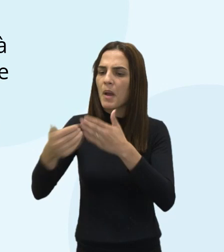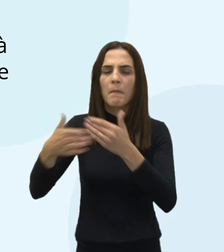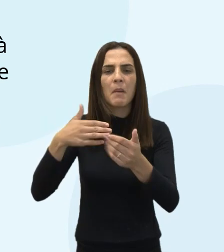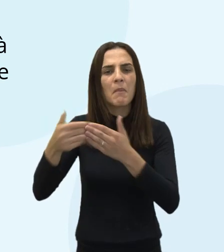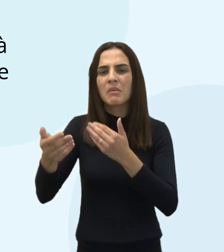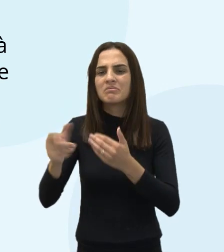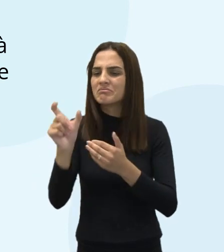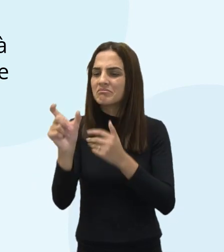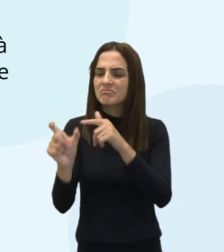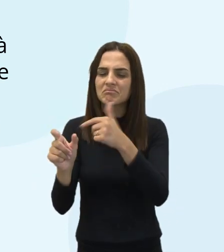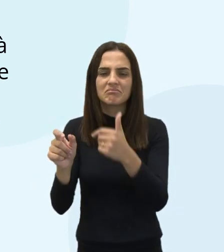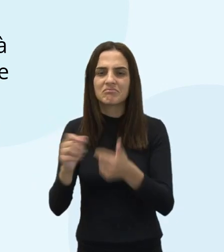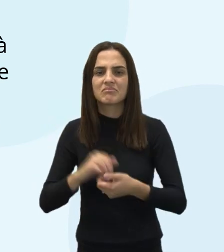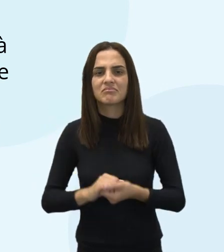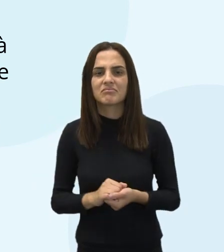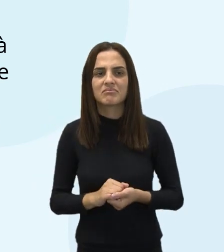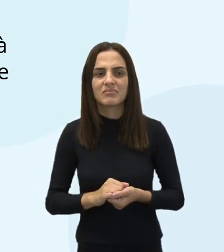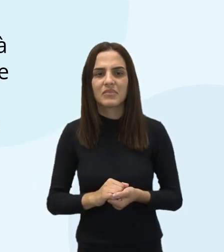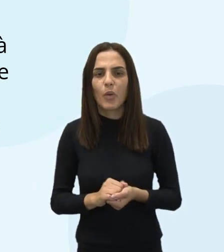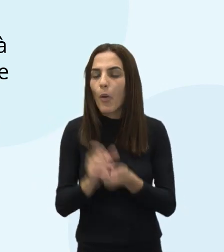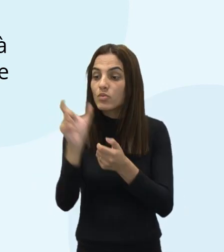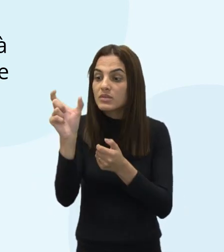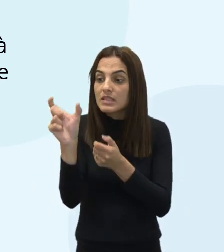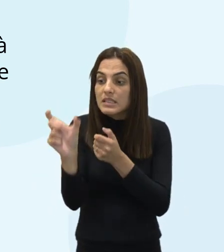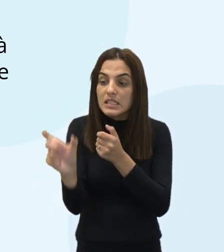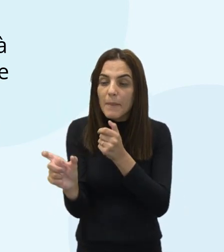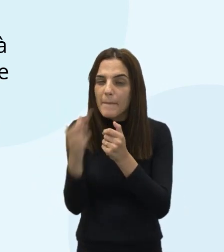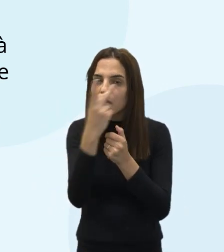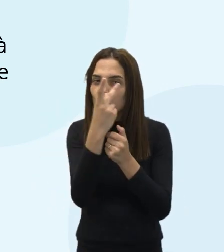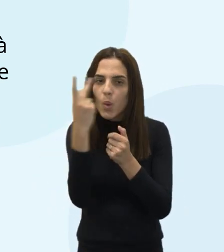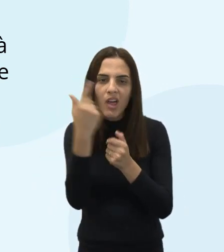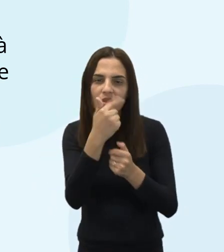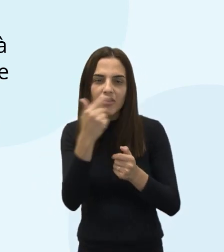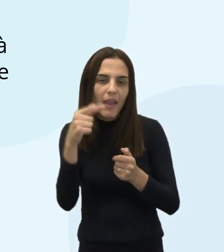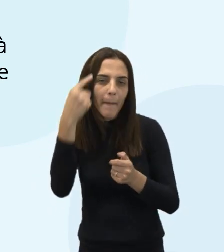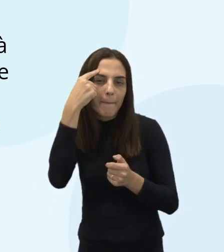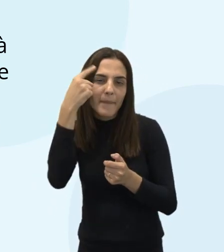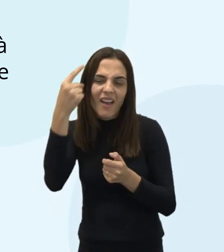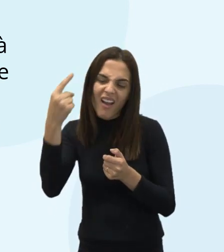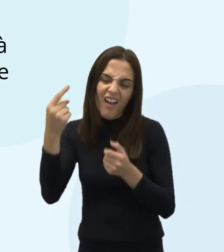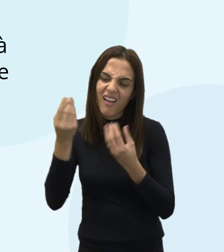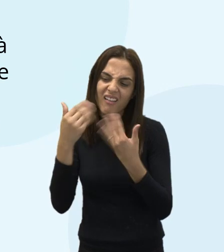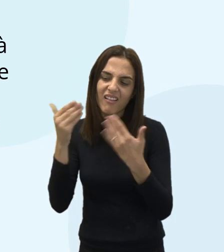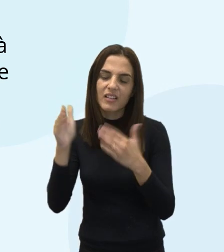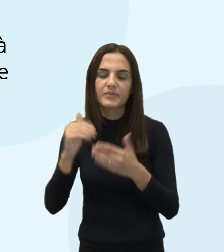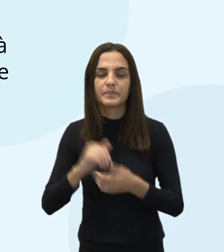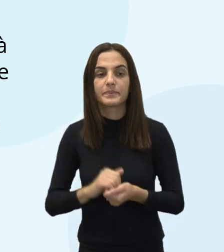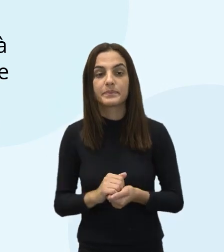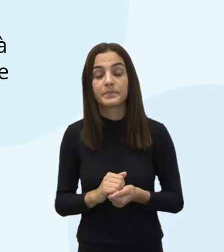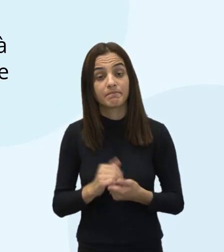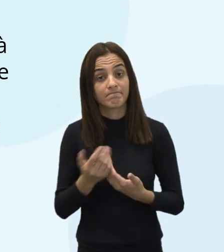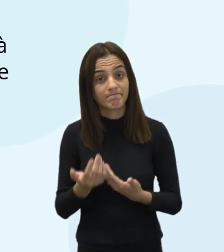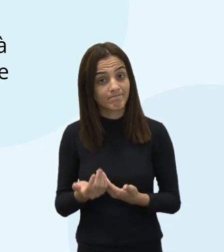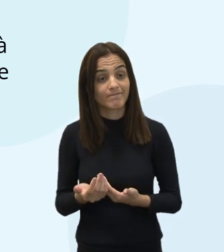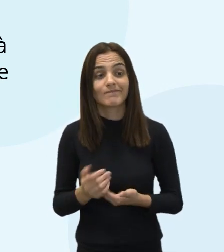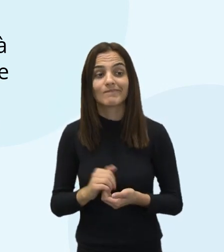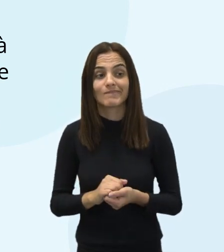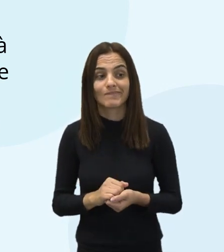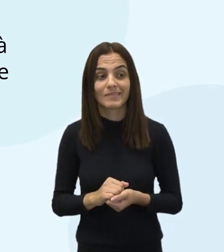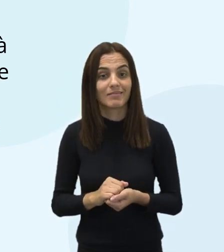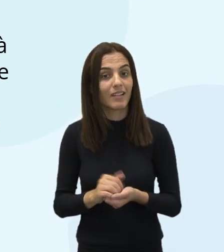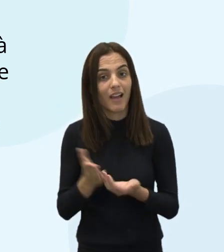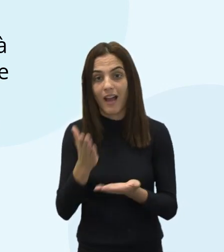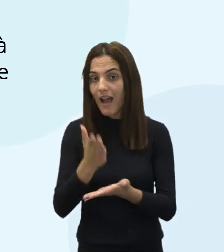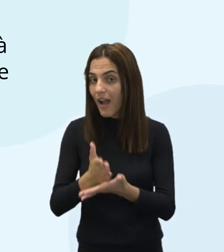alguma coisa, coisificado. E a ideia aqui do projeto de vida é justamente desnaturalizar